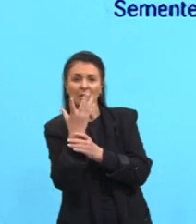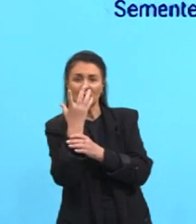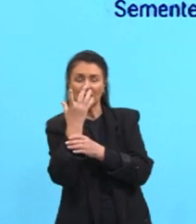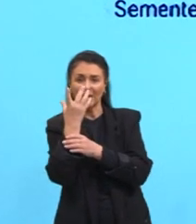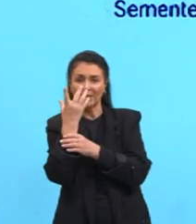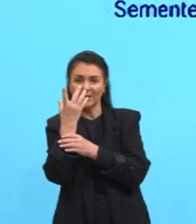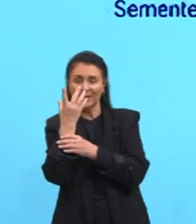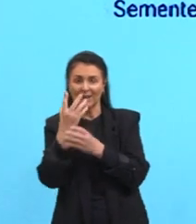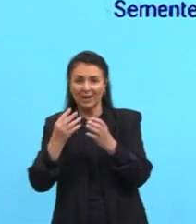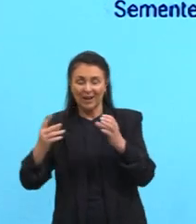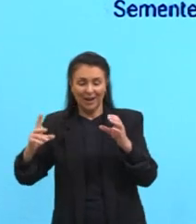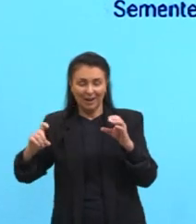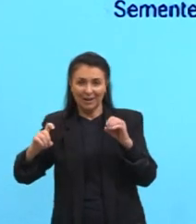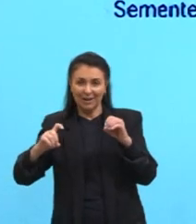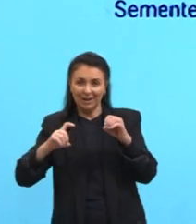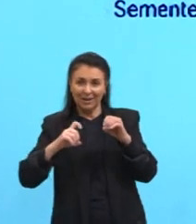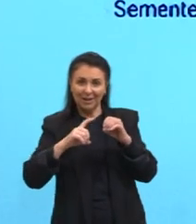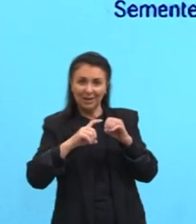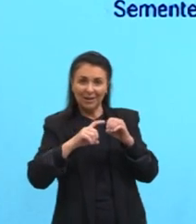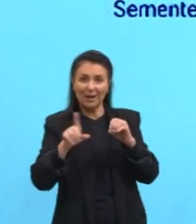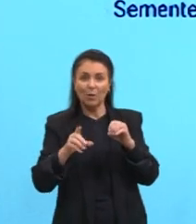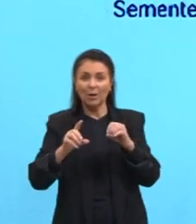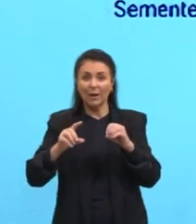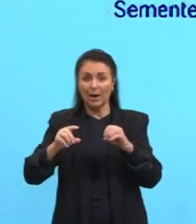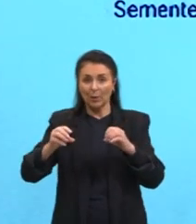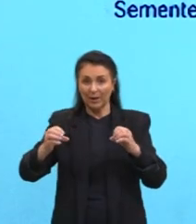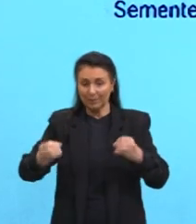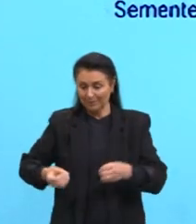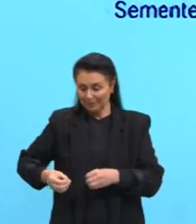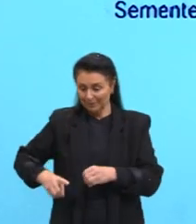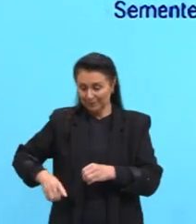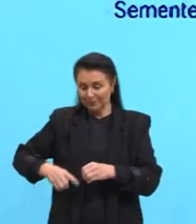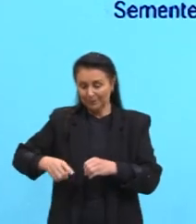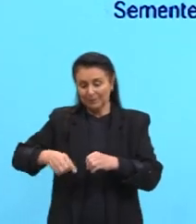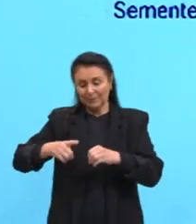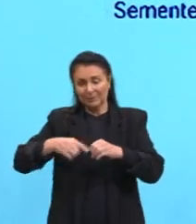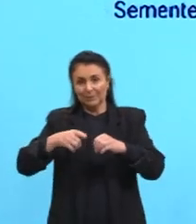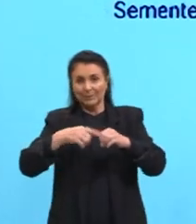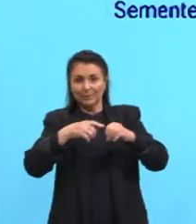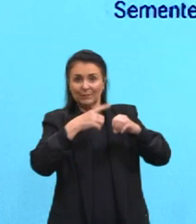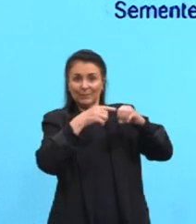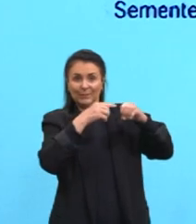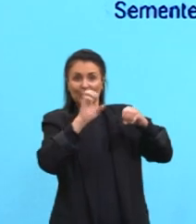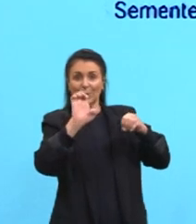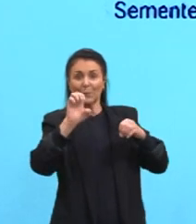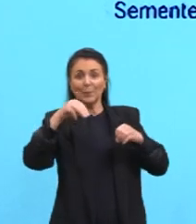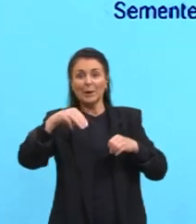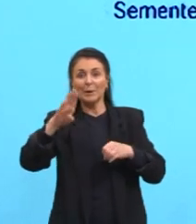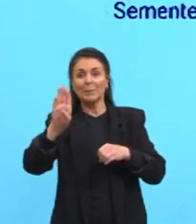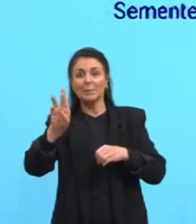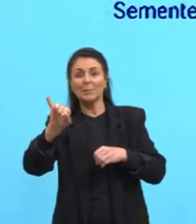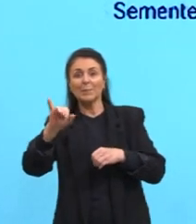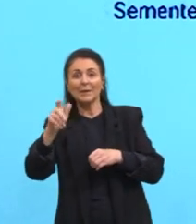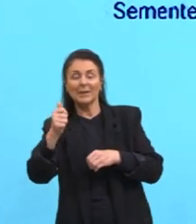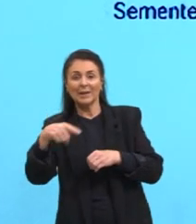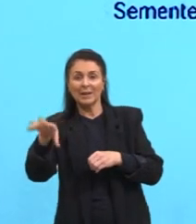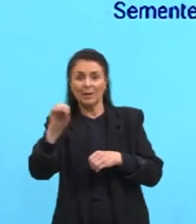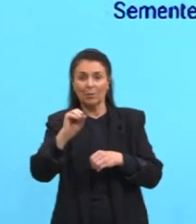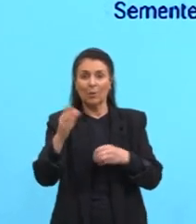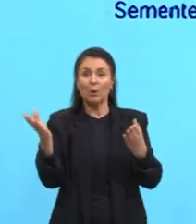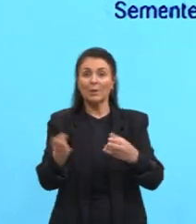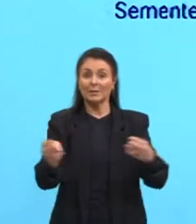fertilização da os fera é um embrião e os núcleos polares vão ser três eles vão ser